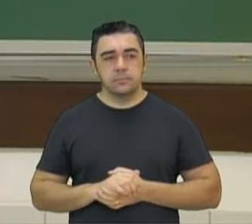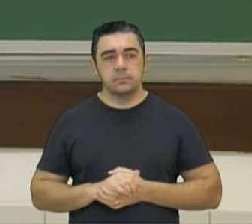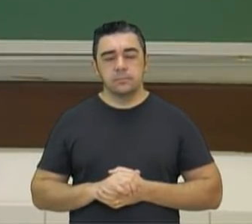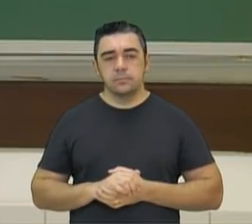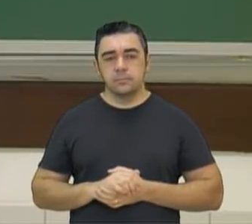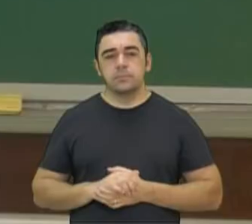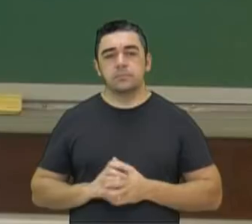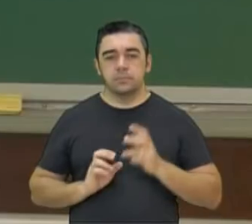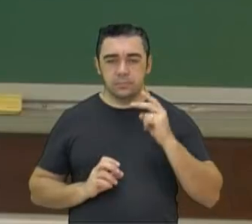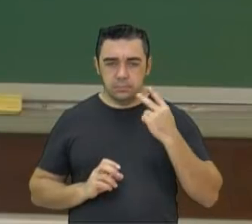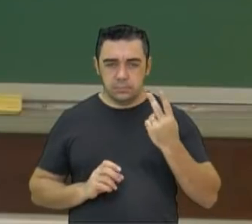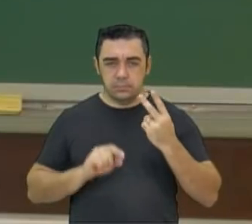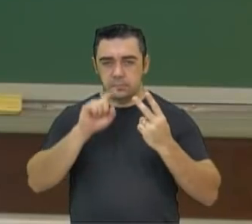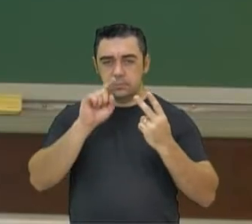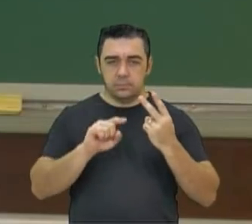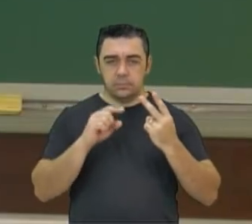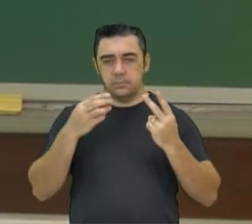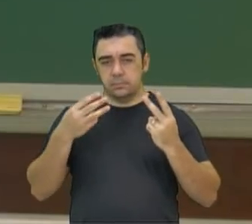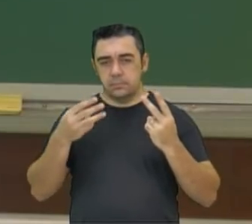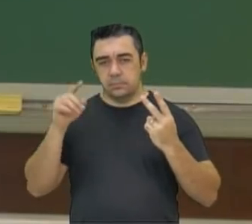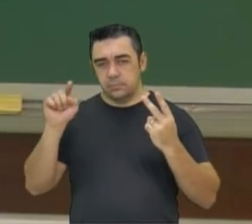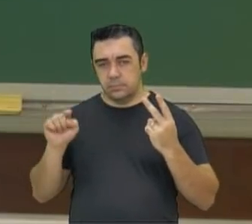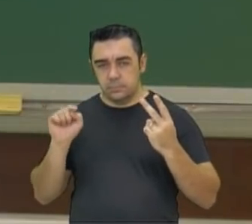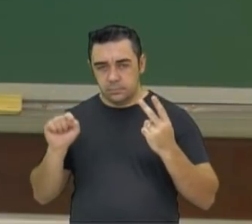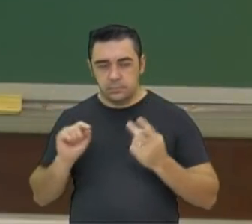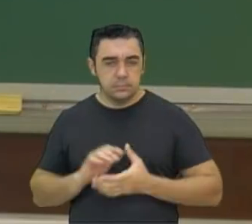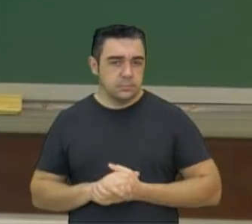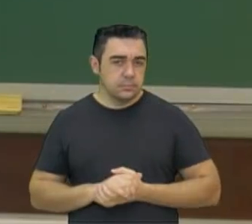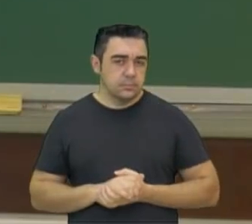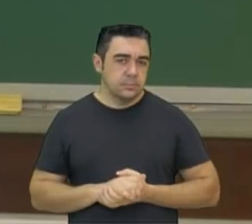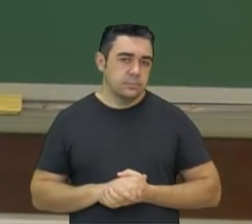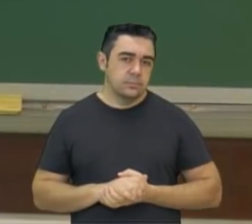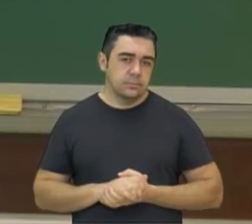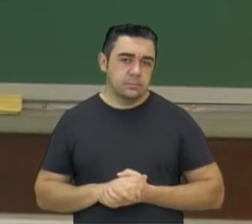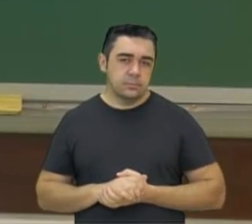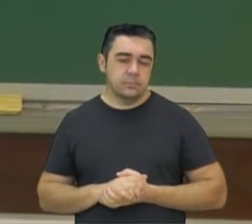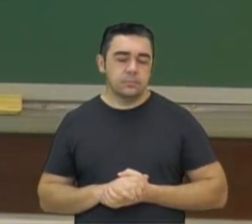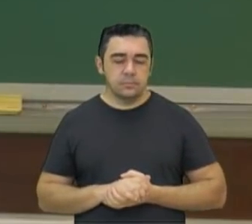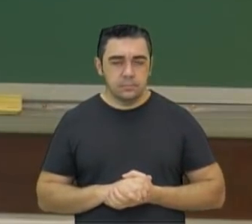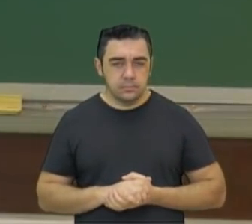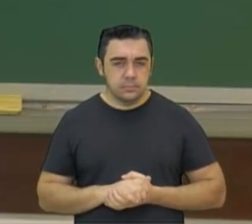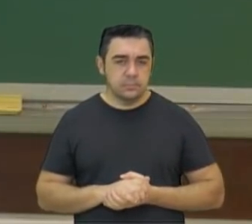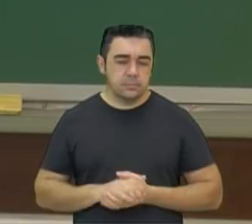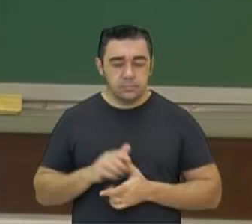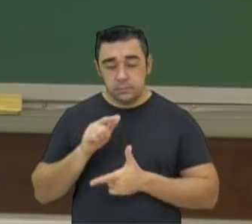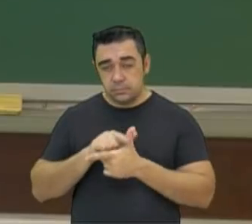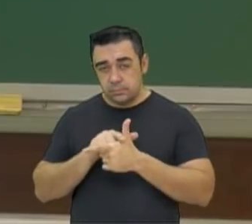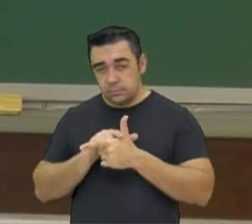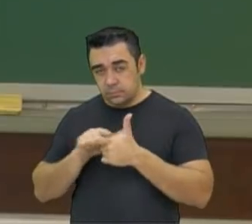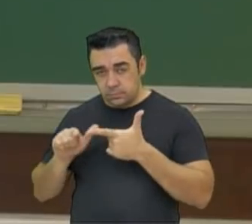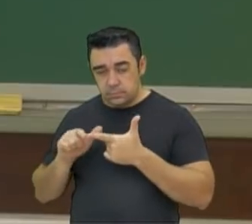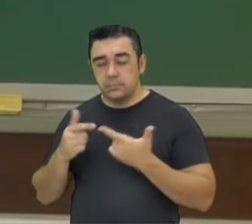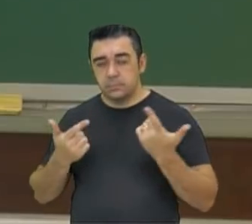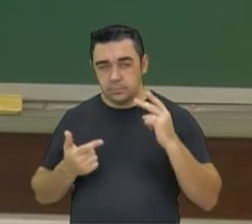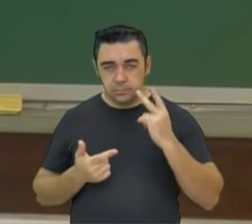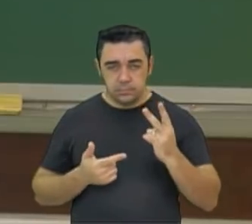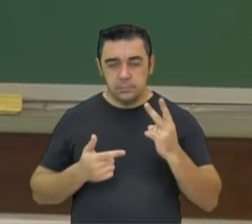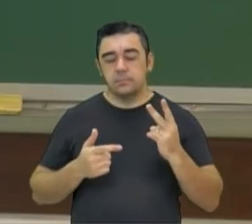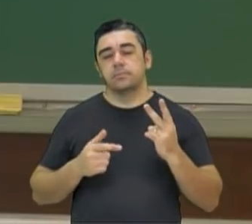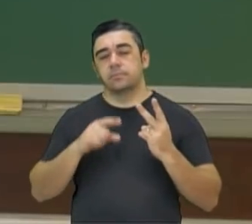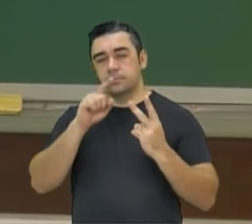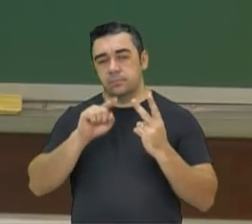3. O que nos resultou? Nos resultou em 5 fatorial divididos por 2